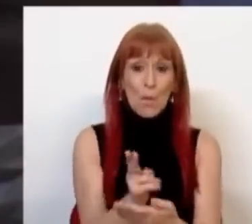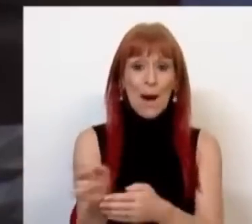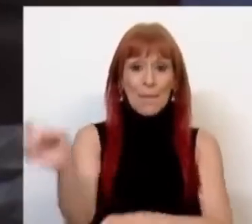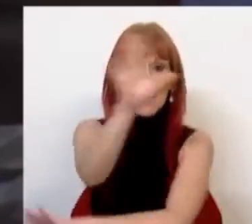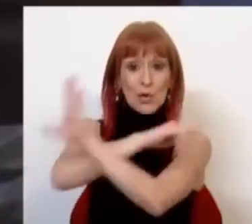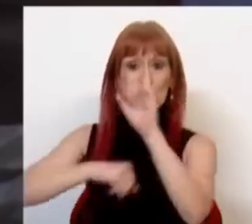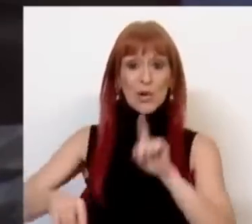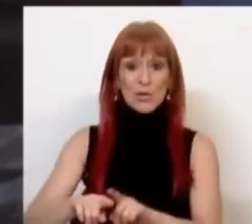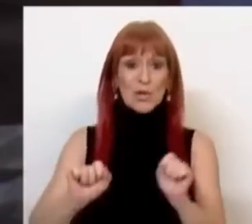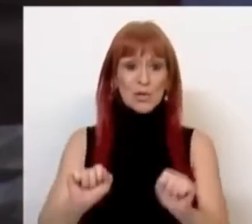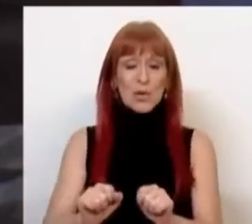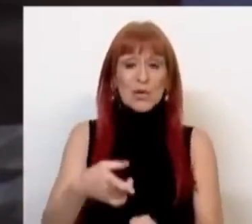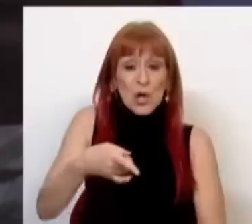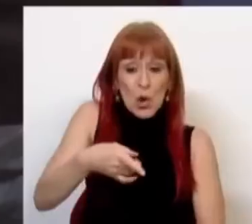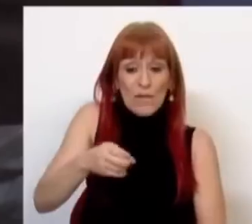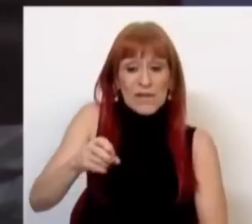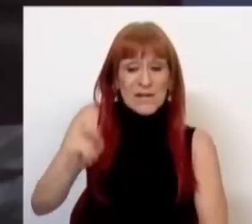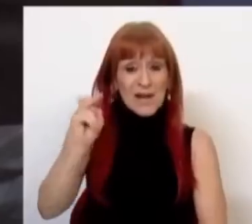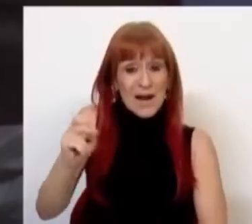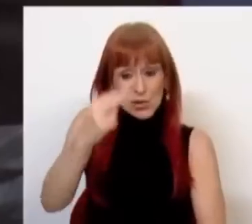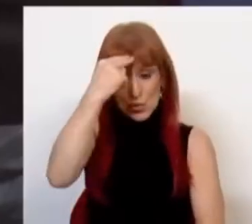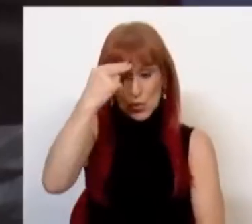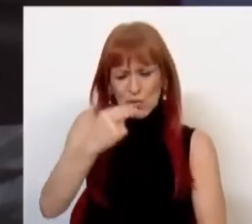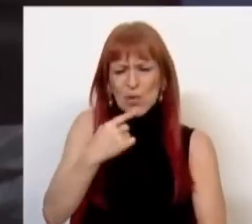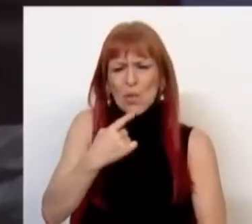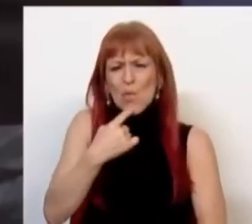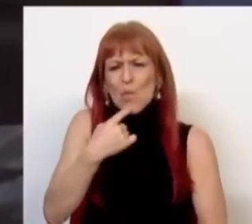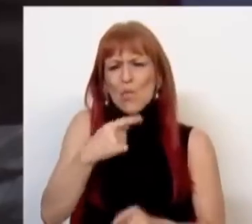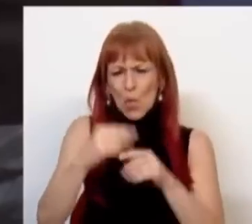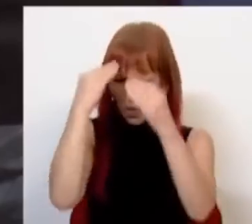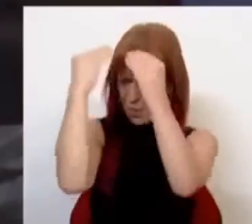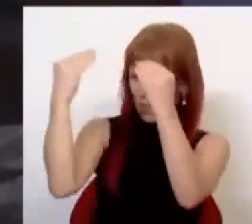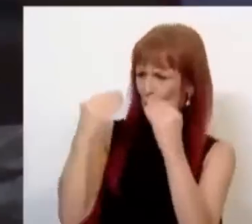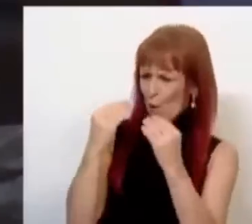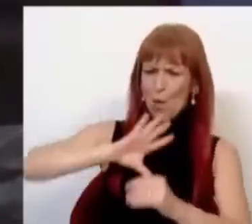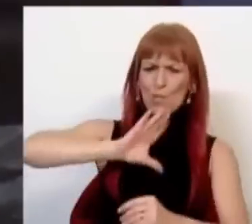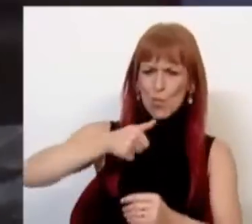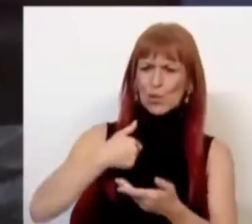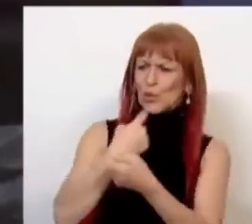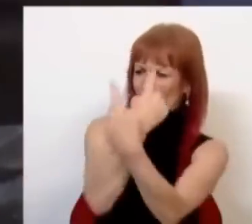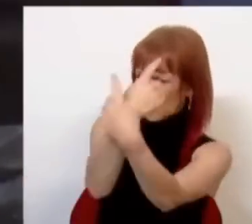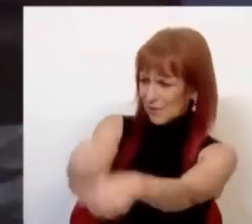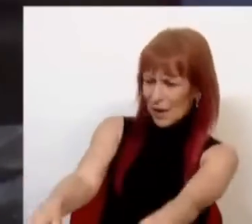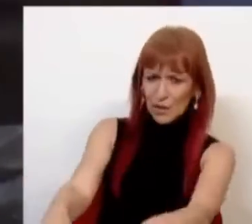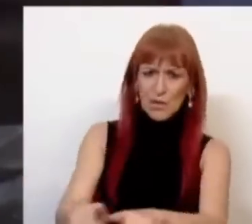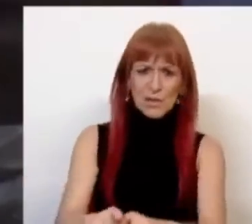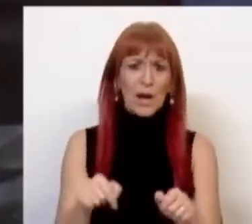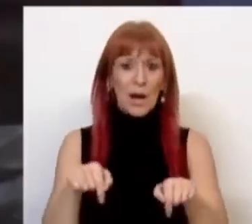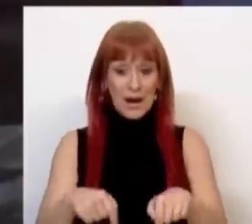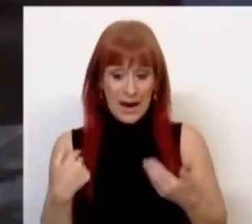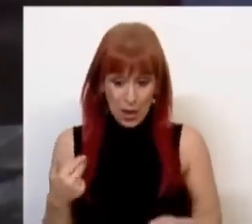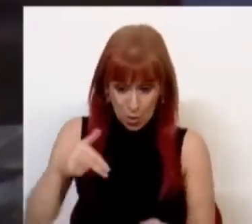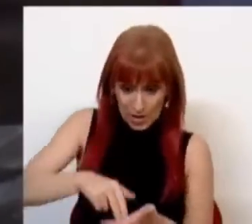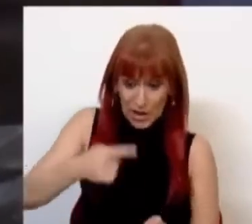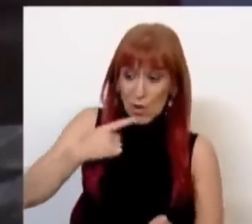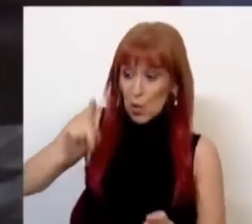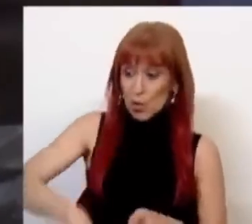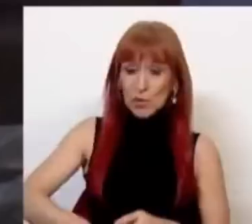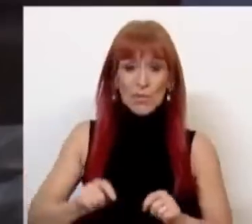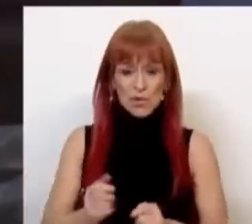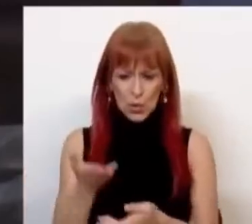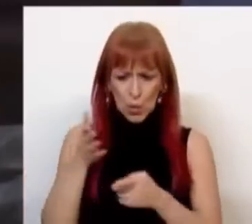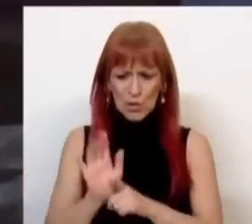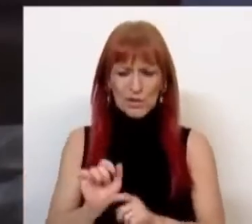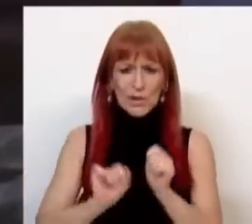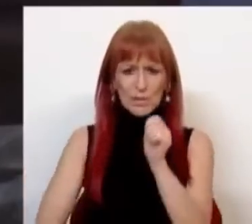com 9 séculos de história, tem muito a ensinar ao mundo. Retorno aqui ao exemplo